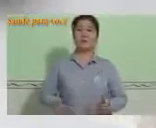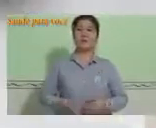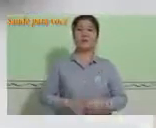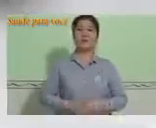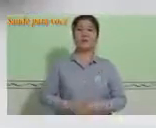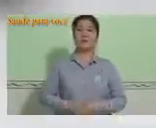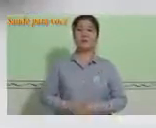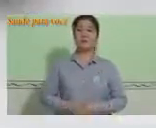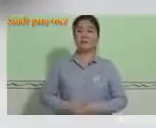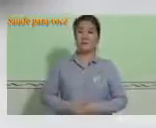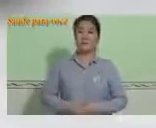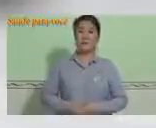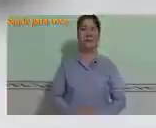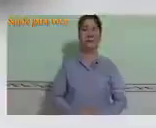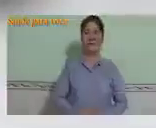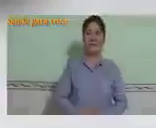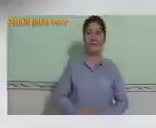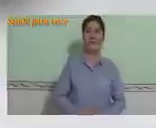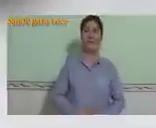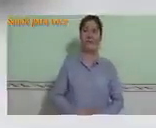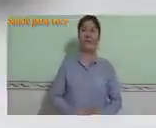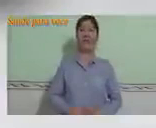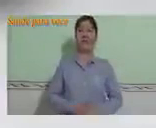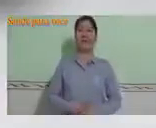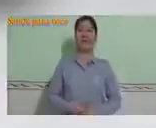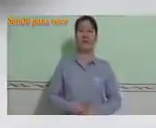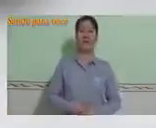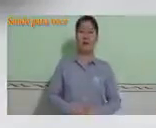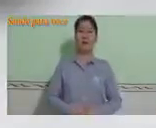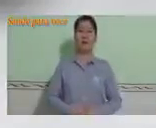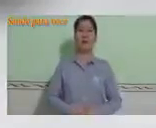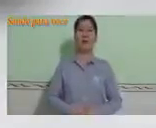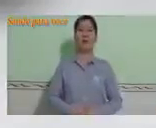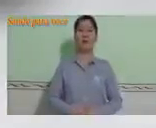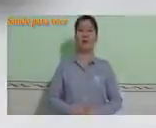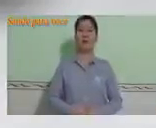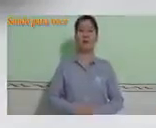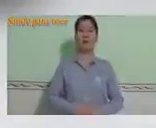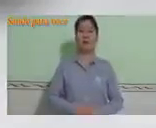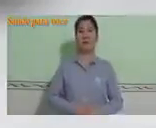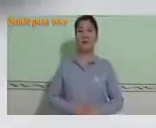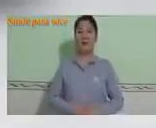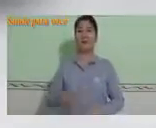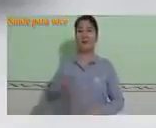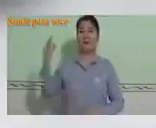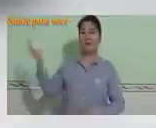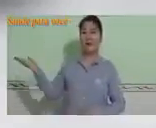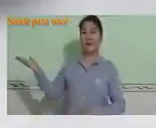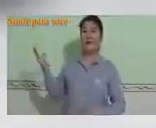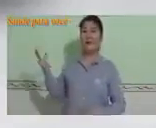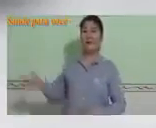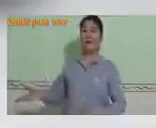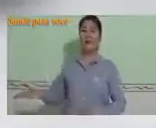PODSOMSCORDORMIRSOZNHOPORVOLTADOS 8 meses, mas isso deve acontecer de forma gradual para que o bebê não se sinta abandonado e com medo.